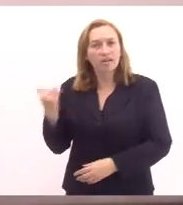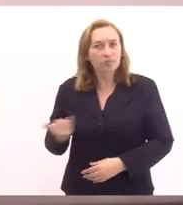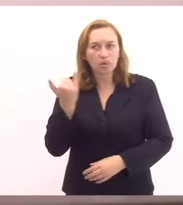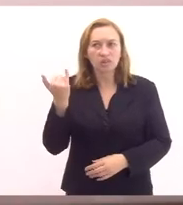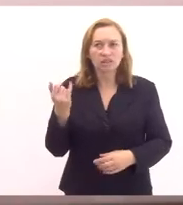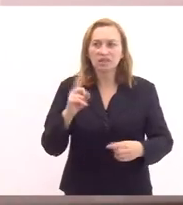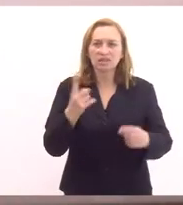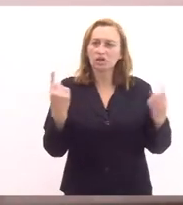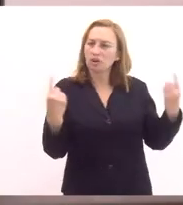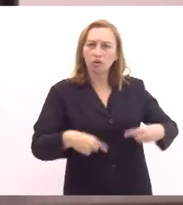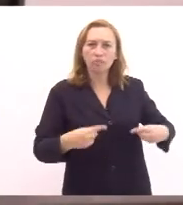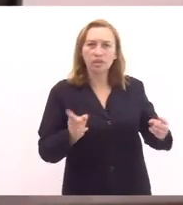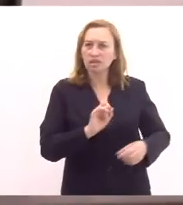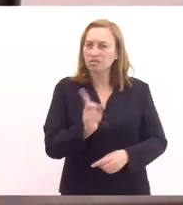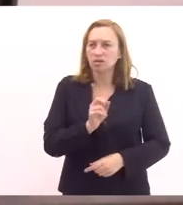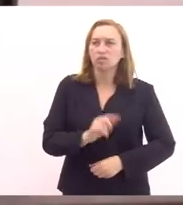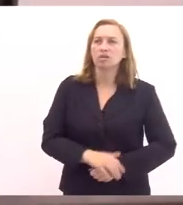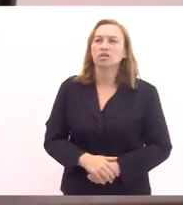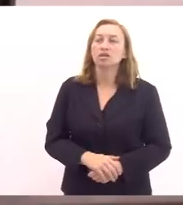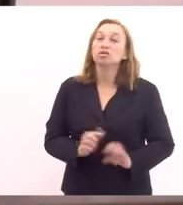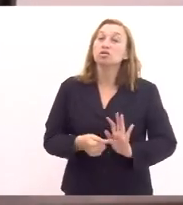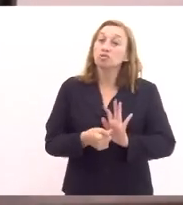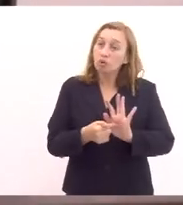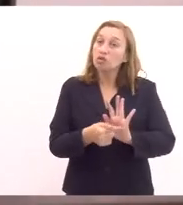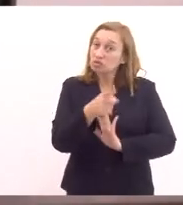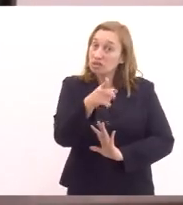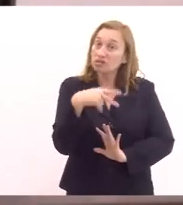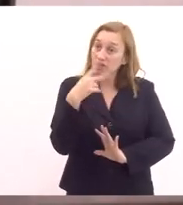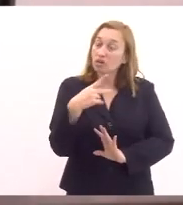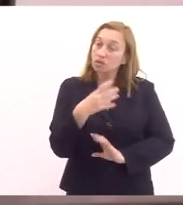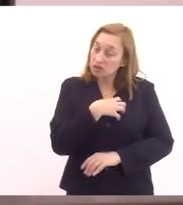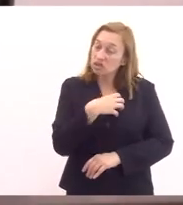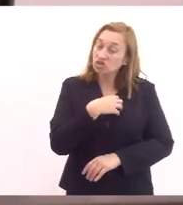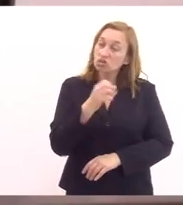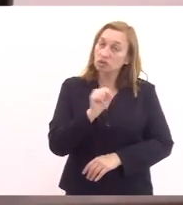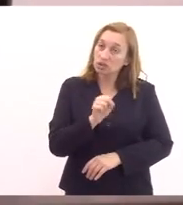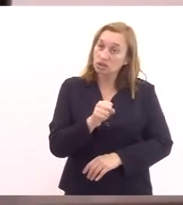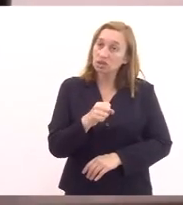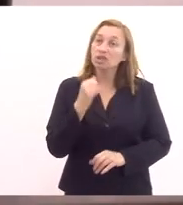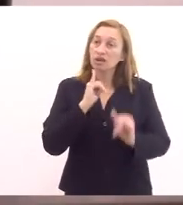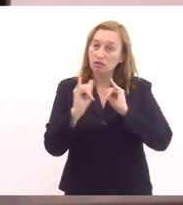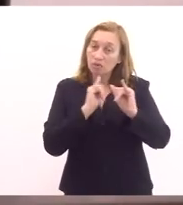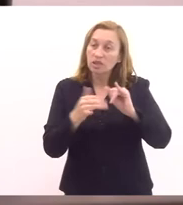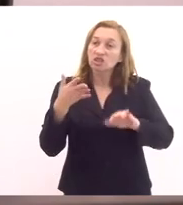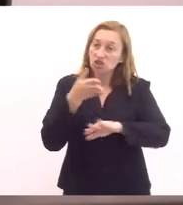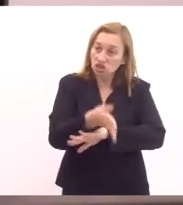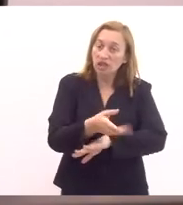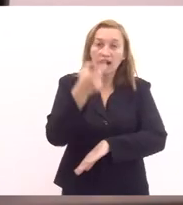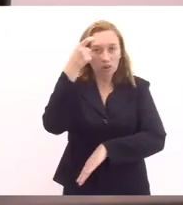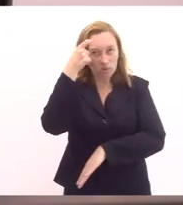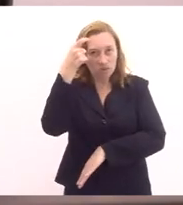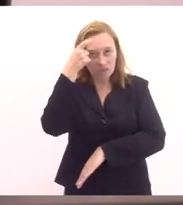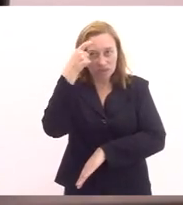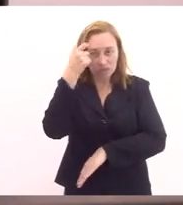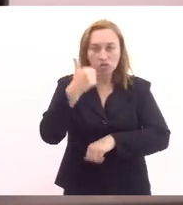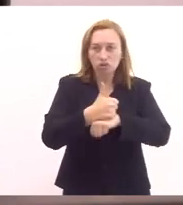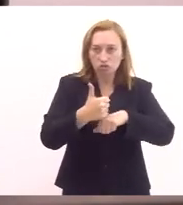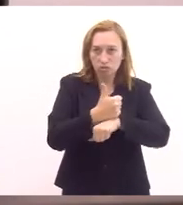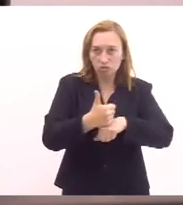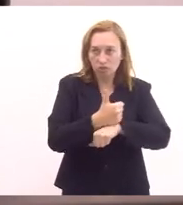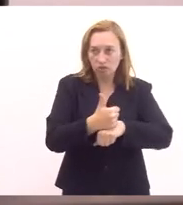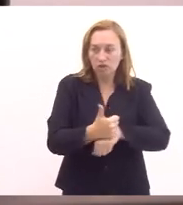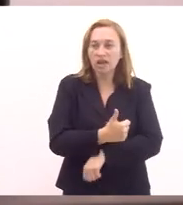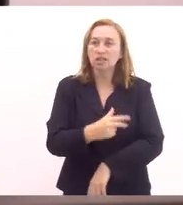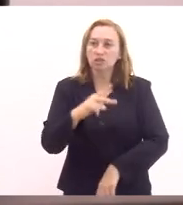absolutamente incompatíveis então isso mostra que você falou tem muito sentido da informação chegar consciência dos próprios